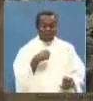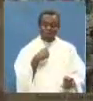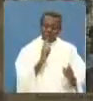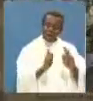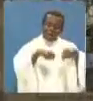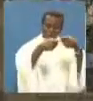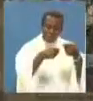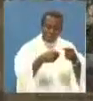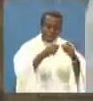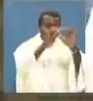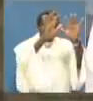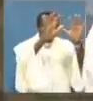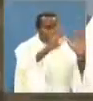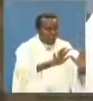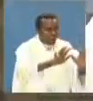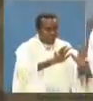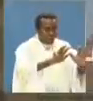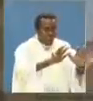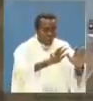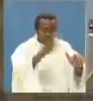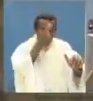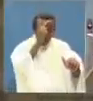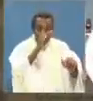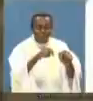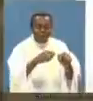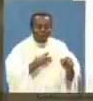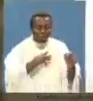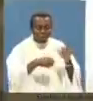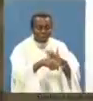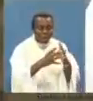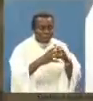queria fazer uma pergunta à senhora: seu marido já rezou pela senhora? Não.